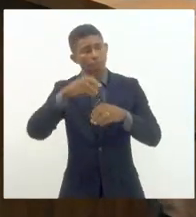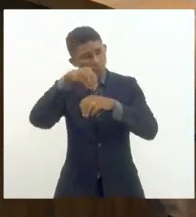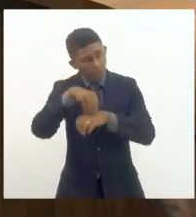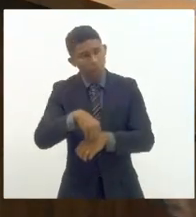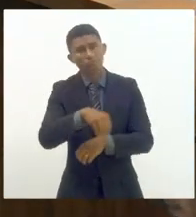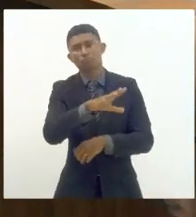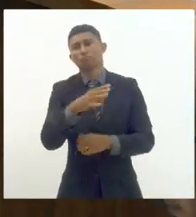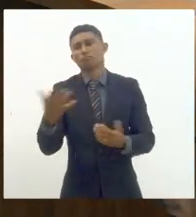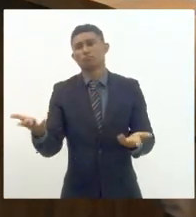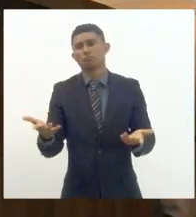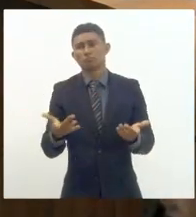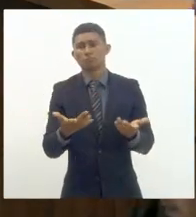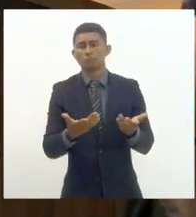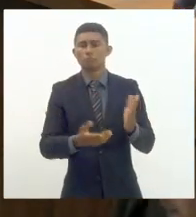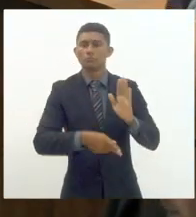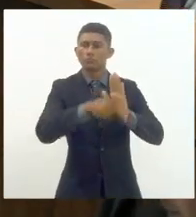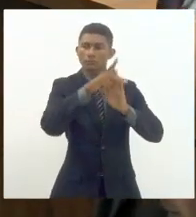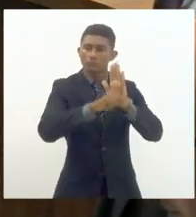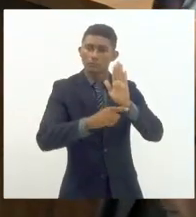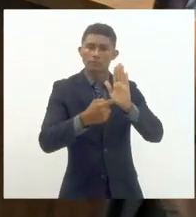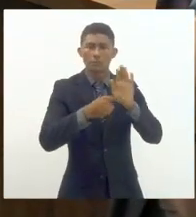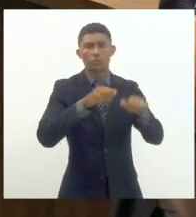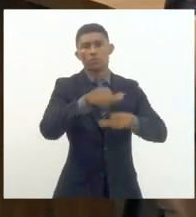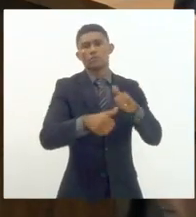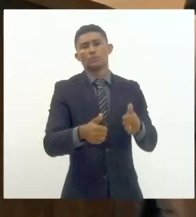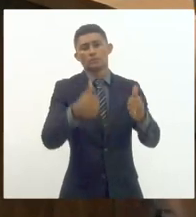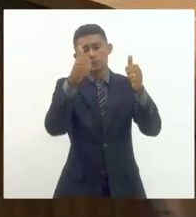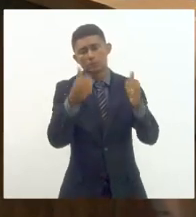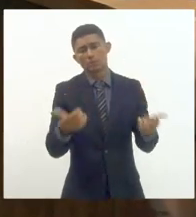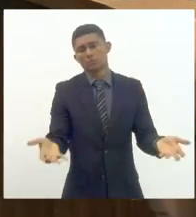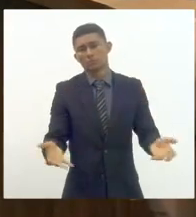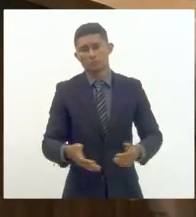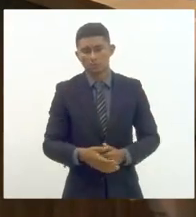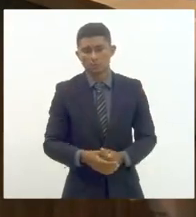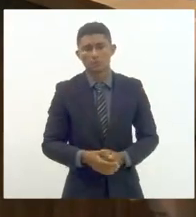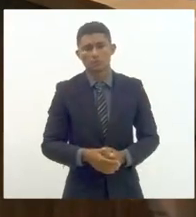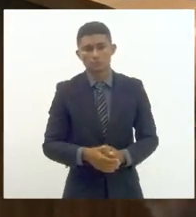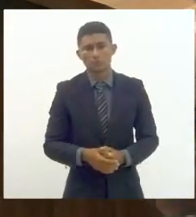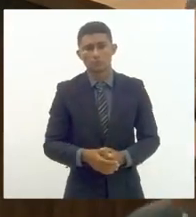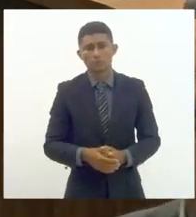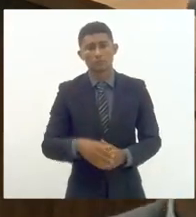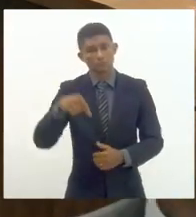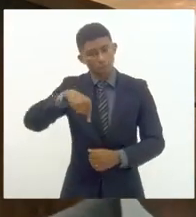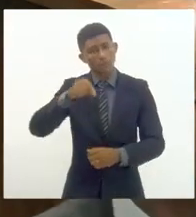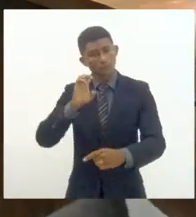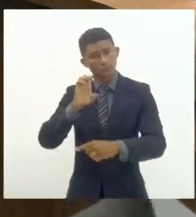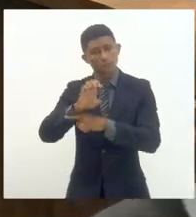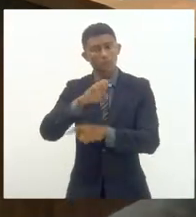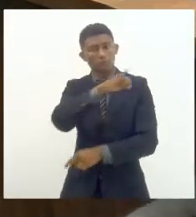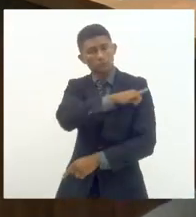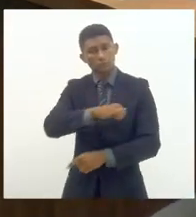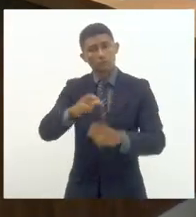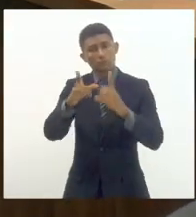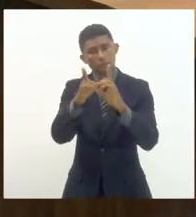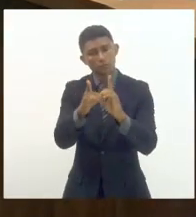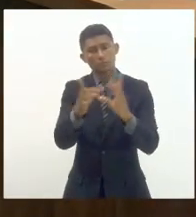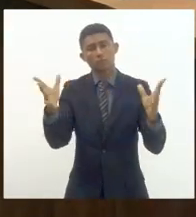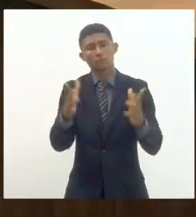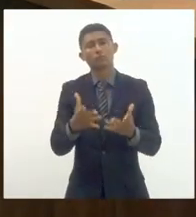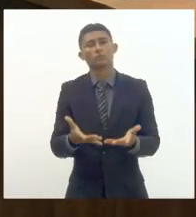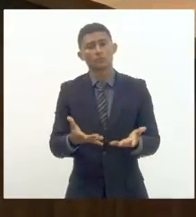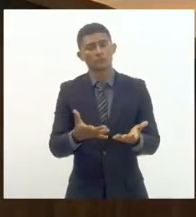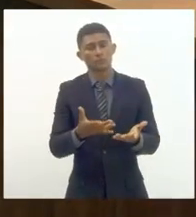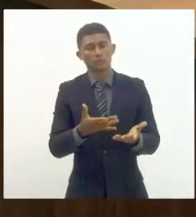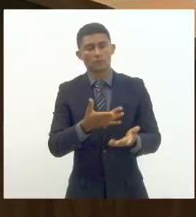o projeto e assim a gente conseguir consolidar no Estado Democrático de Direito, o papel que